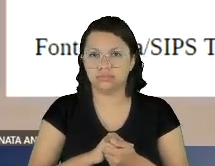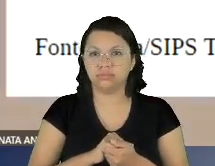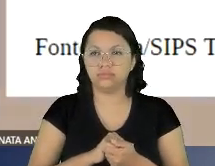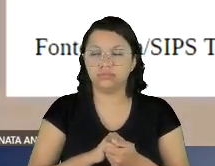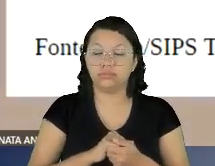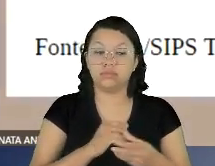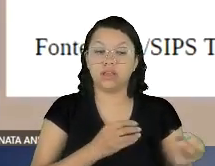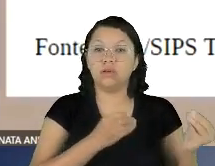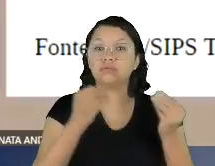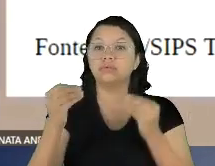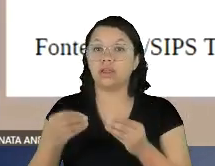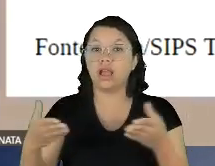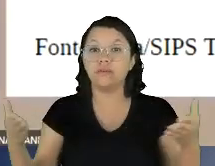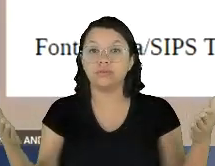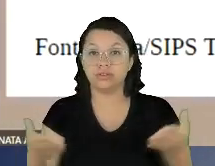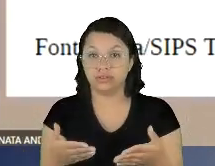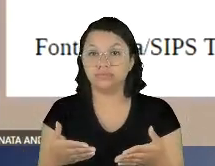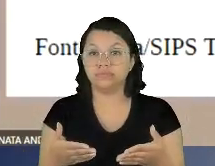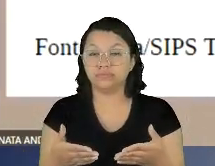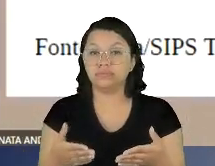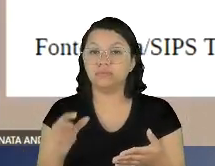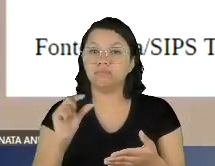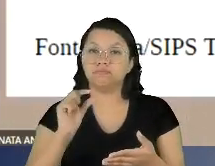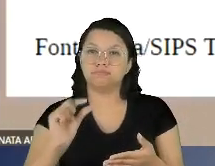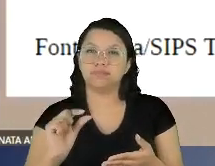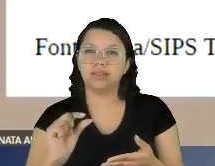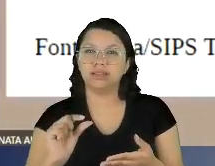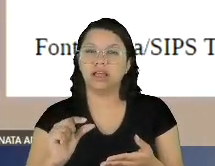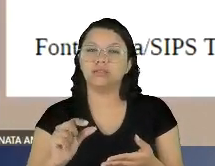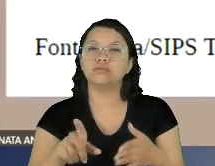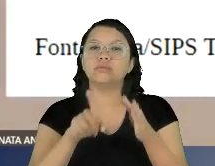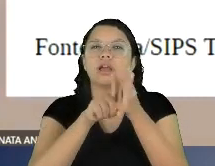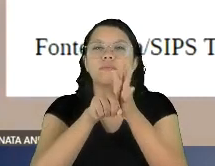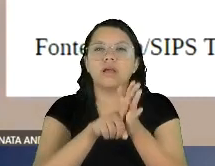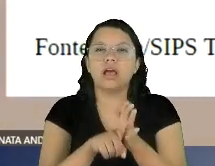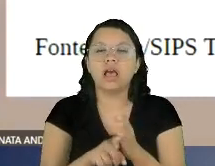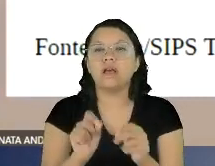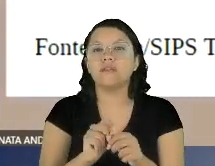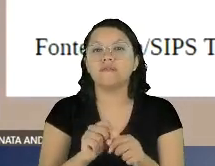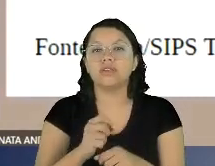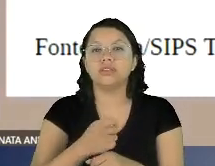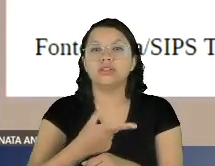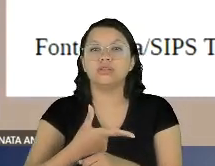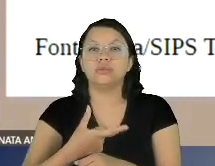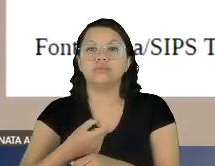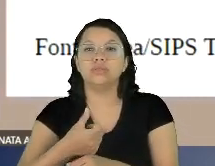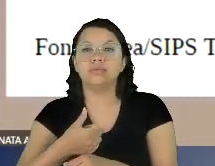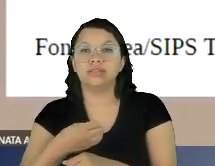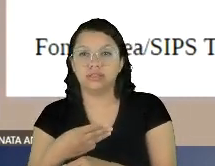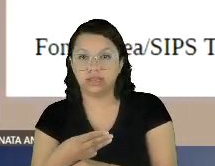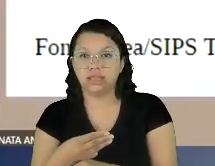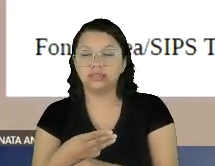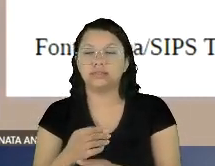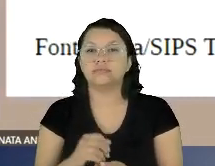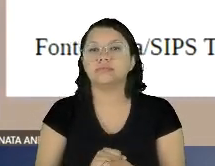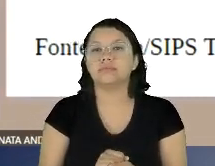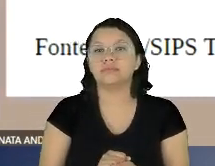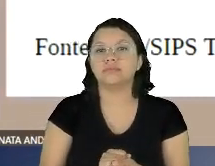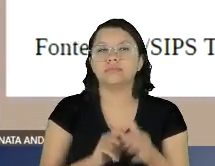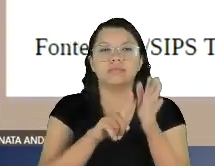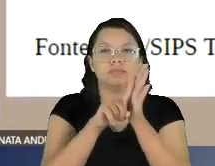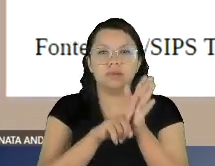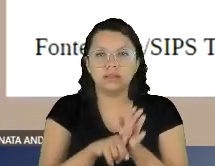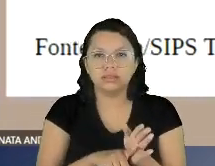Eu trago para vocês aqui uma parte de uma pesquisa que foi realizada em 2013 pelo IPEA. É